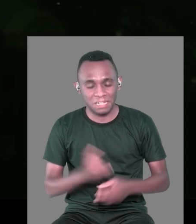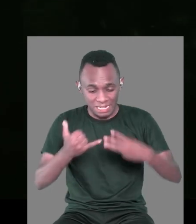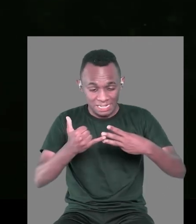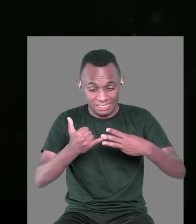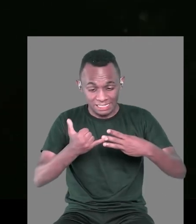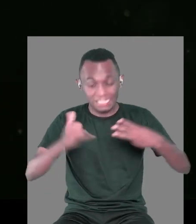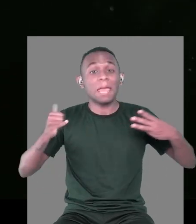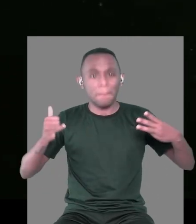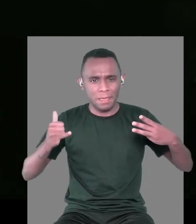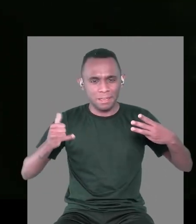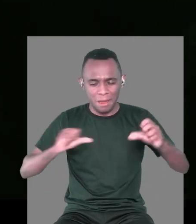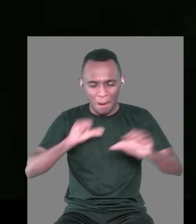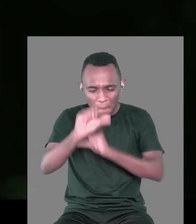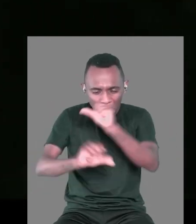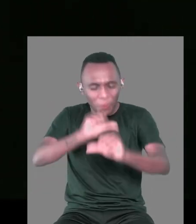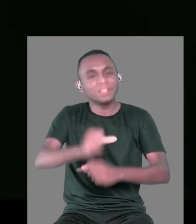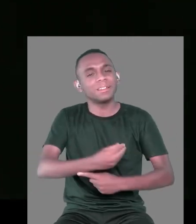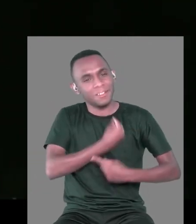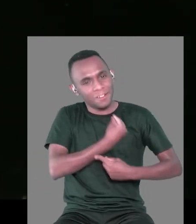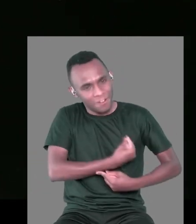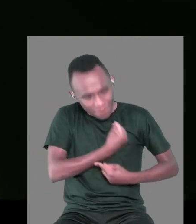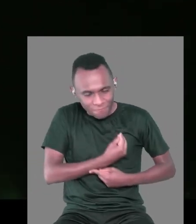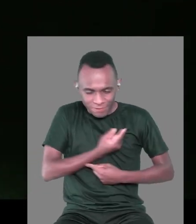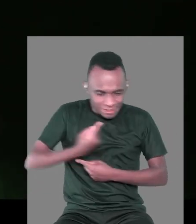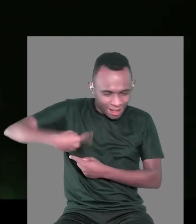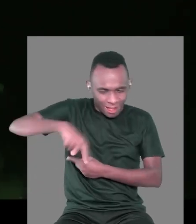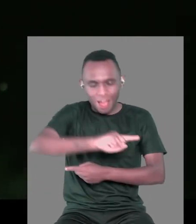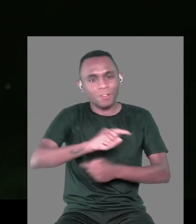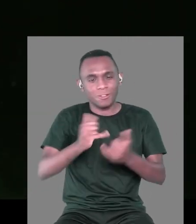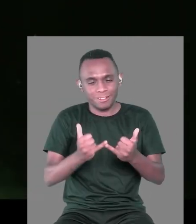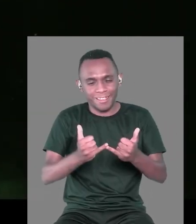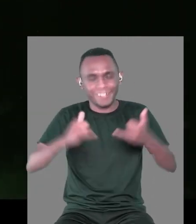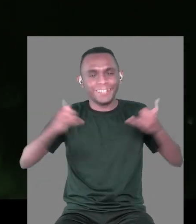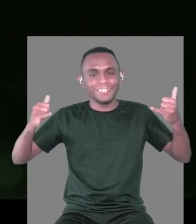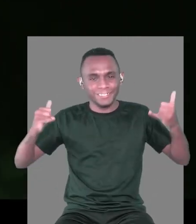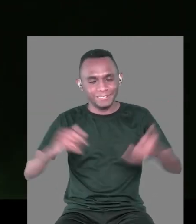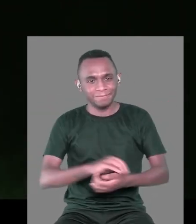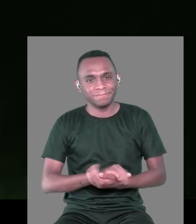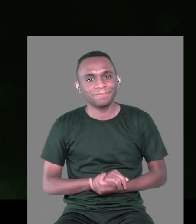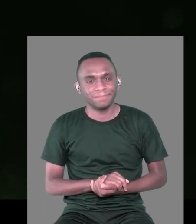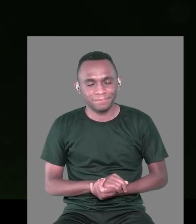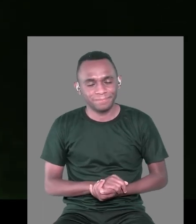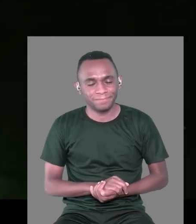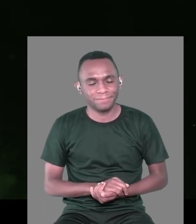CEMIG, transformando vidas com a nossa energia.